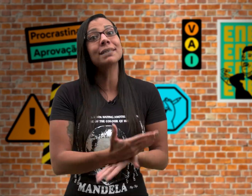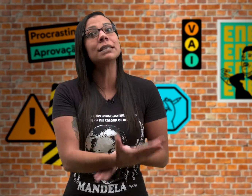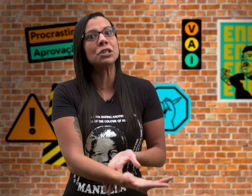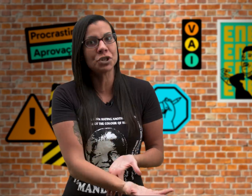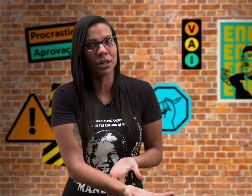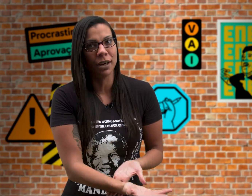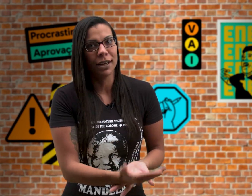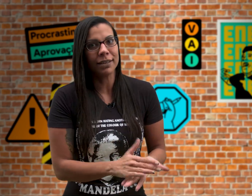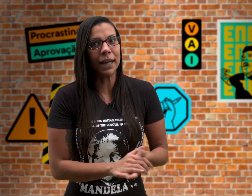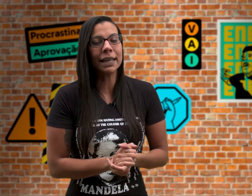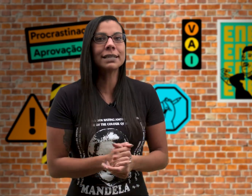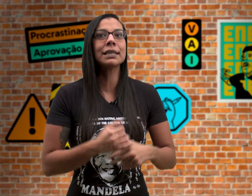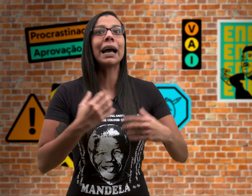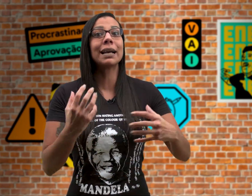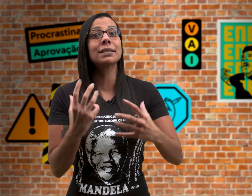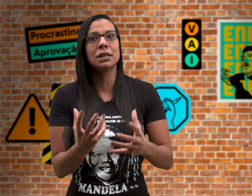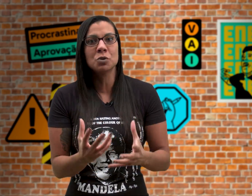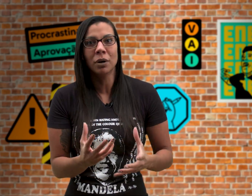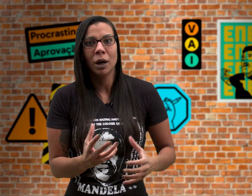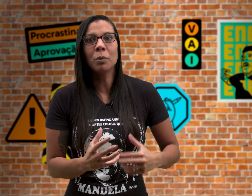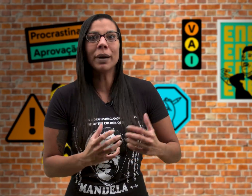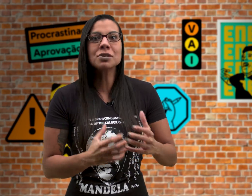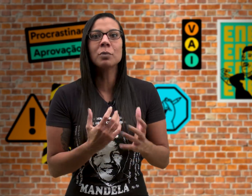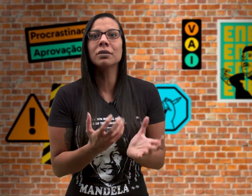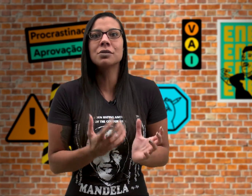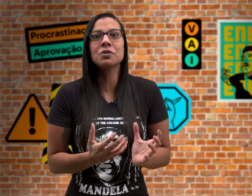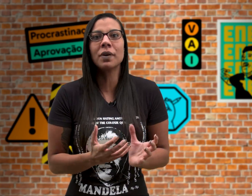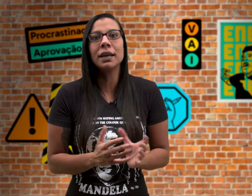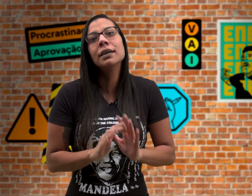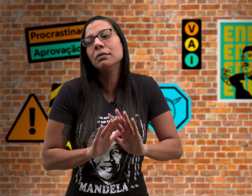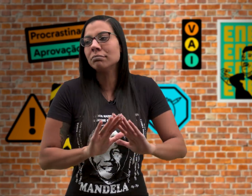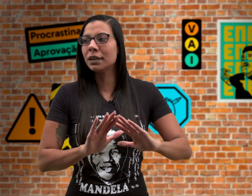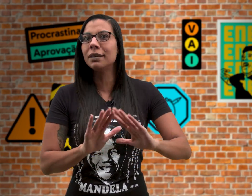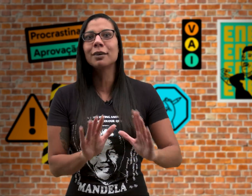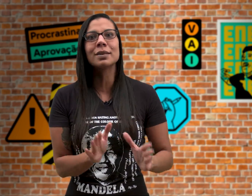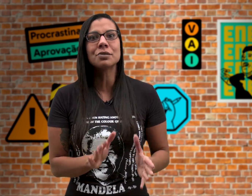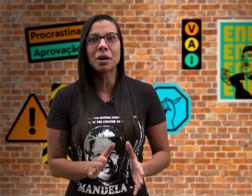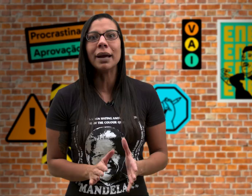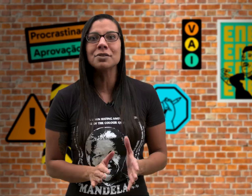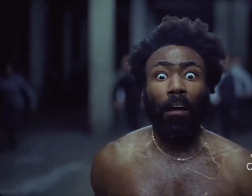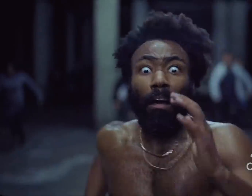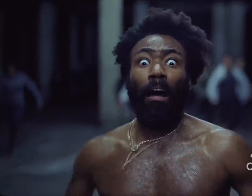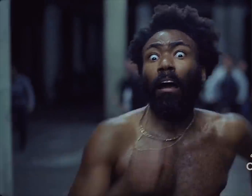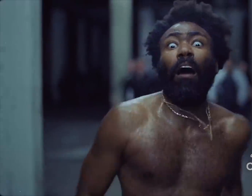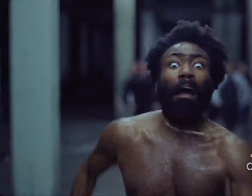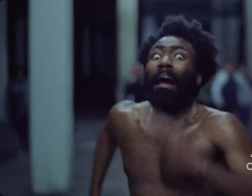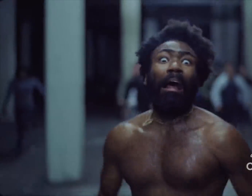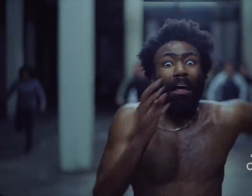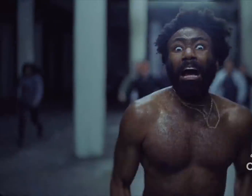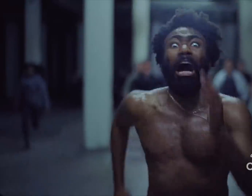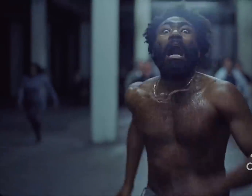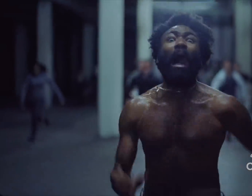ainda persiste, tá, esse racismo, por mais que muita gente fale que ele não existe mais.